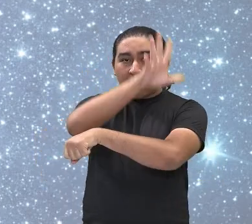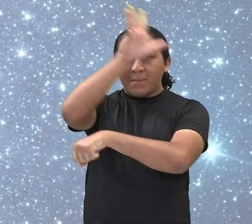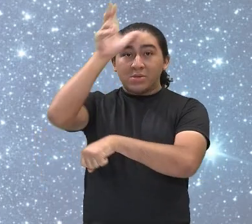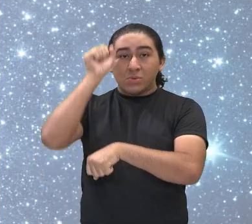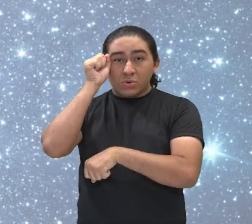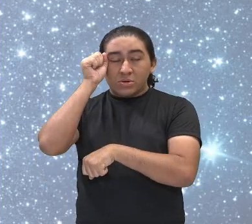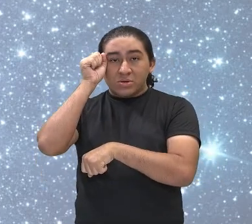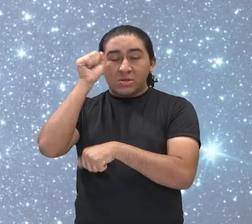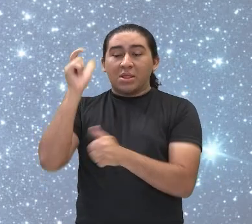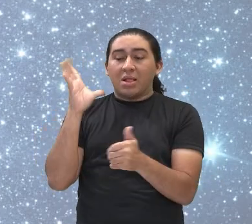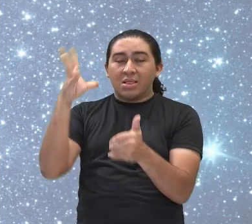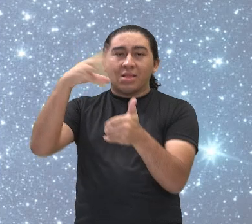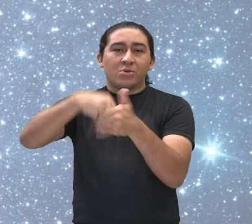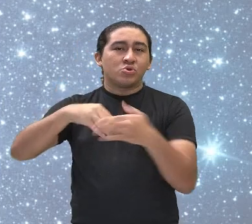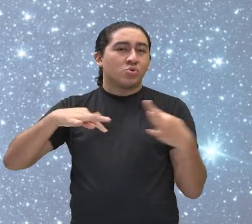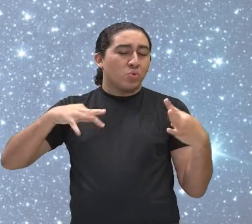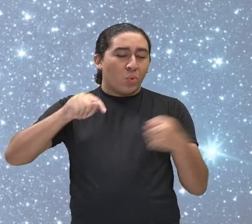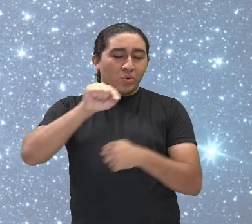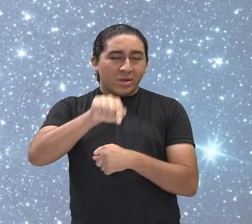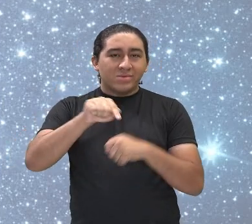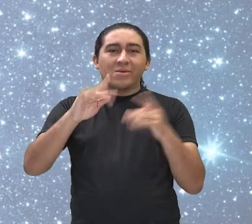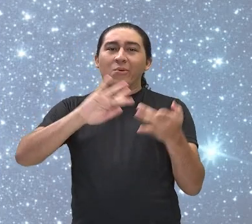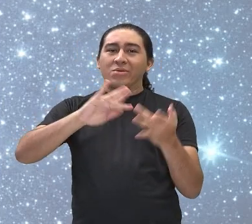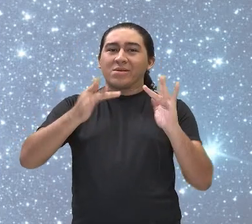está dentro de tudo isso.